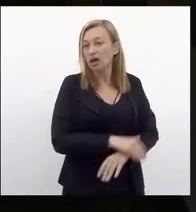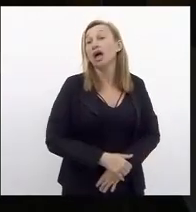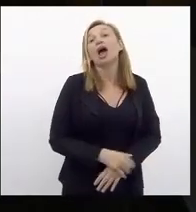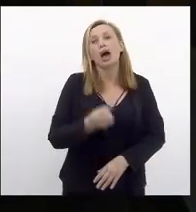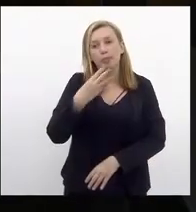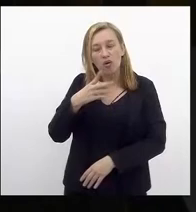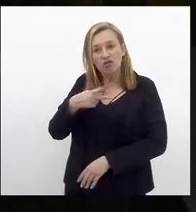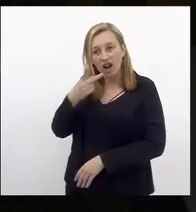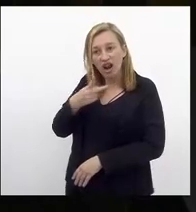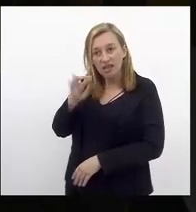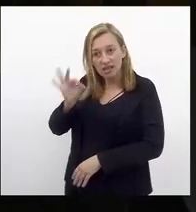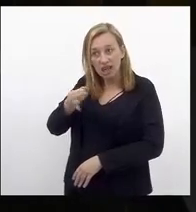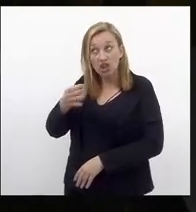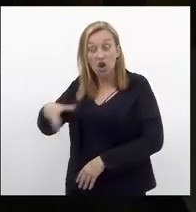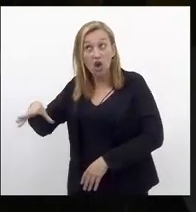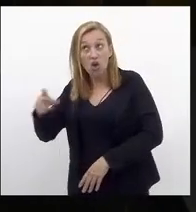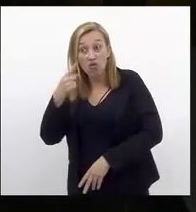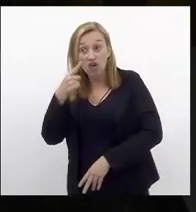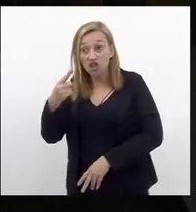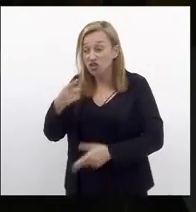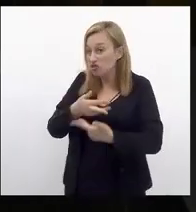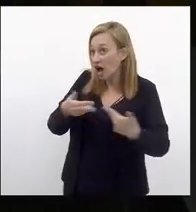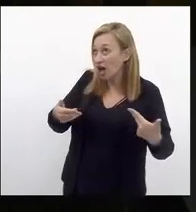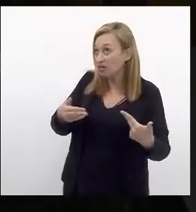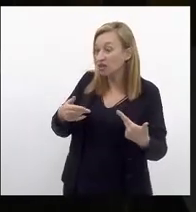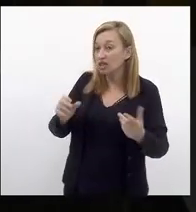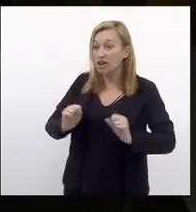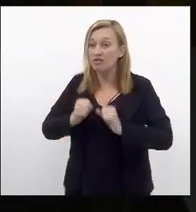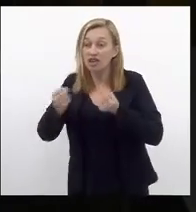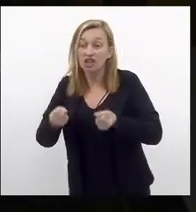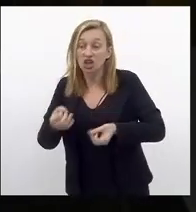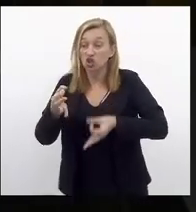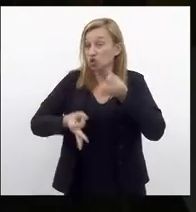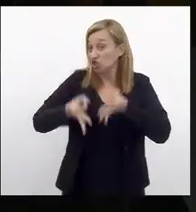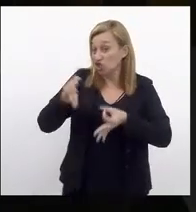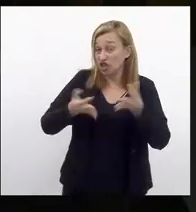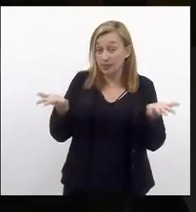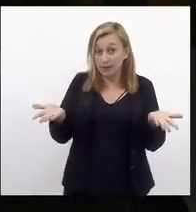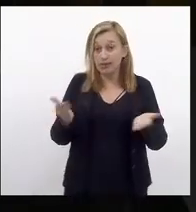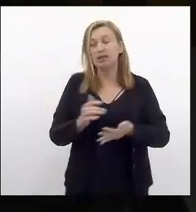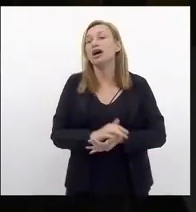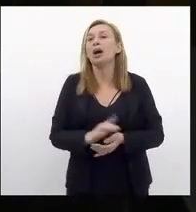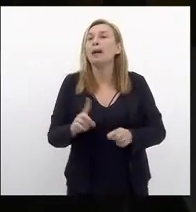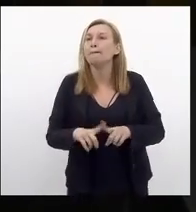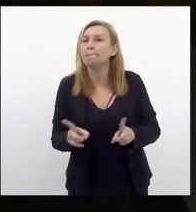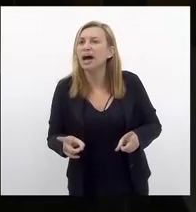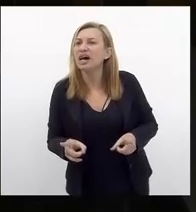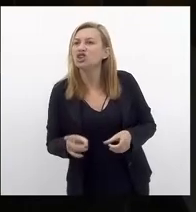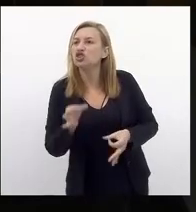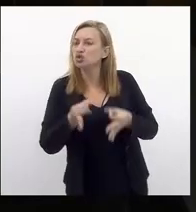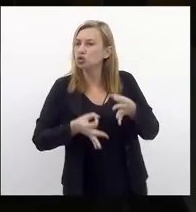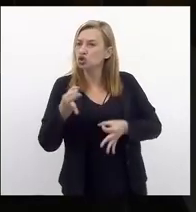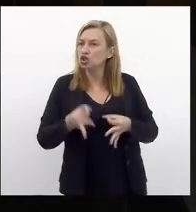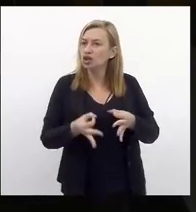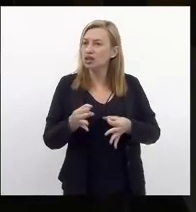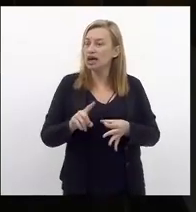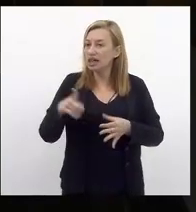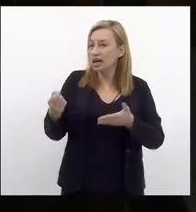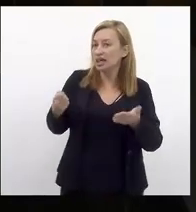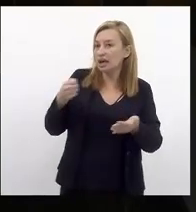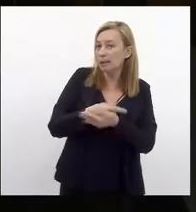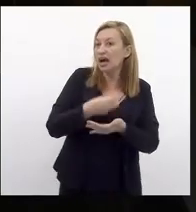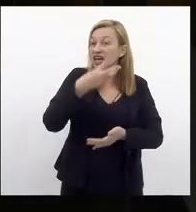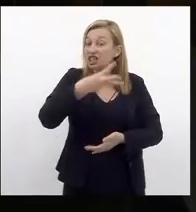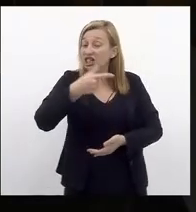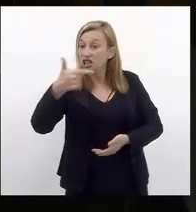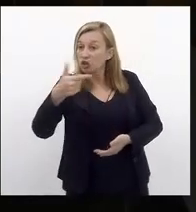eu ouço muita categoria aí defendendo injustiças para dar injustiças mas Injustiça o contribuinte que paga